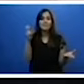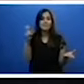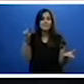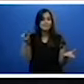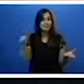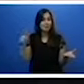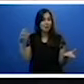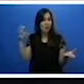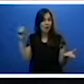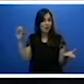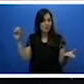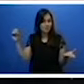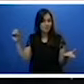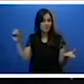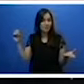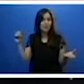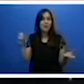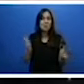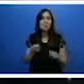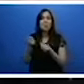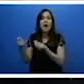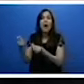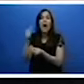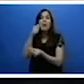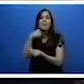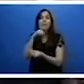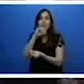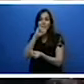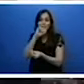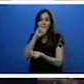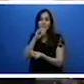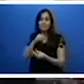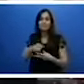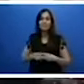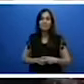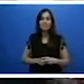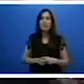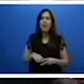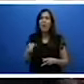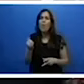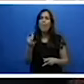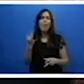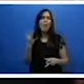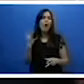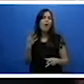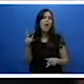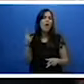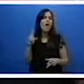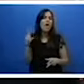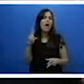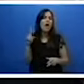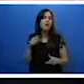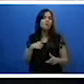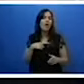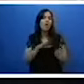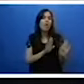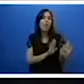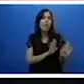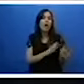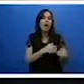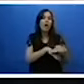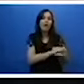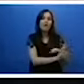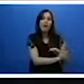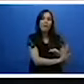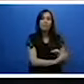R$ 265 para emprestar para sua mãe. Quantos reais ainda vão sobrar na poupança do